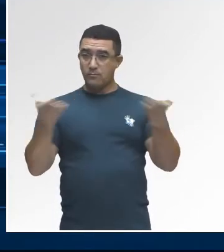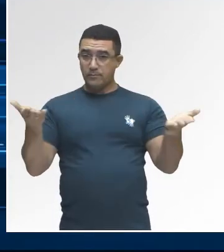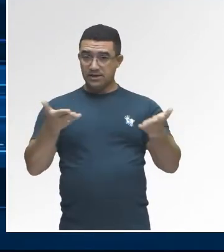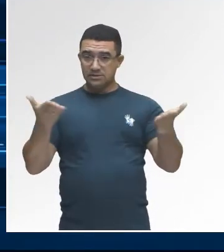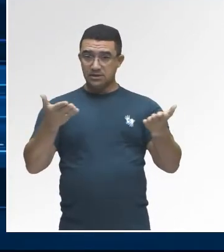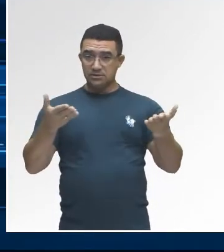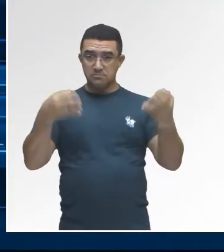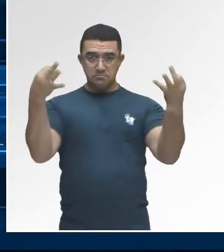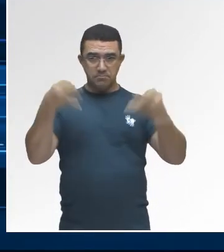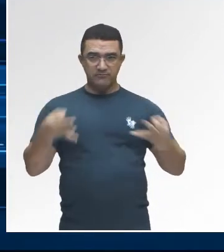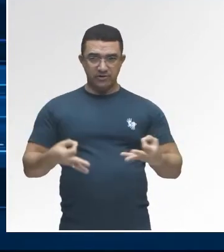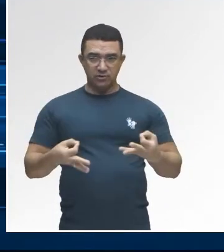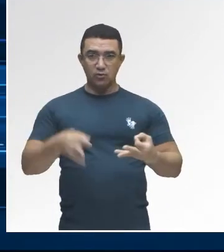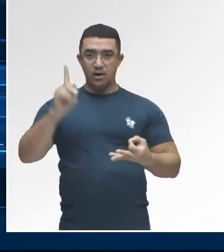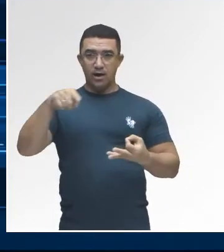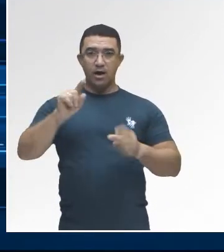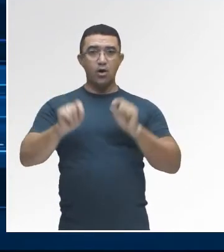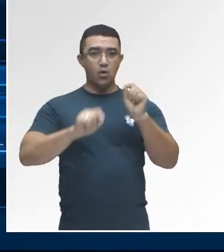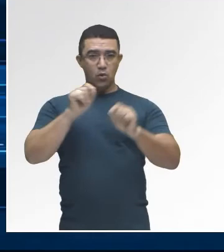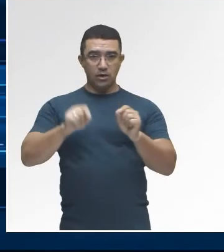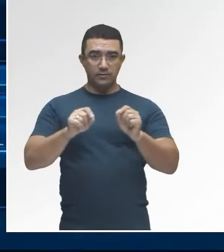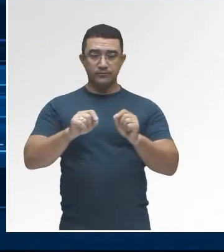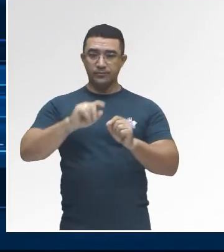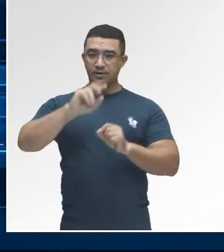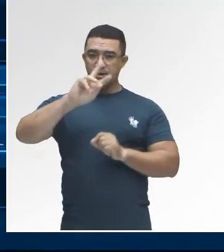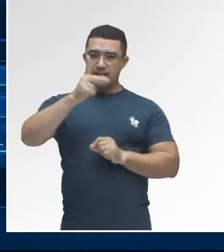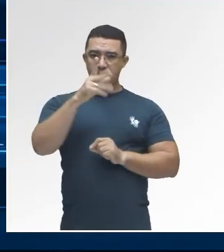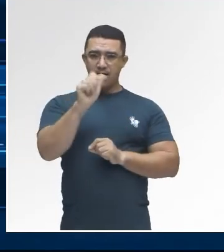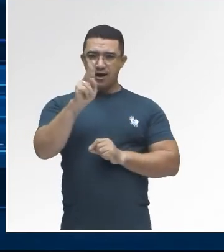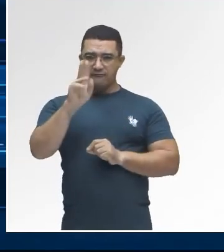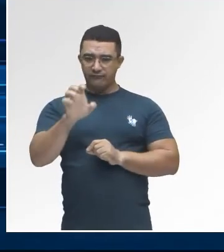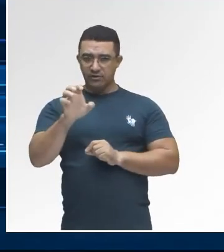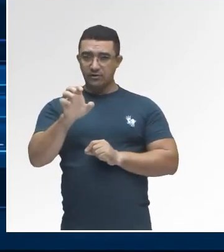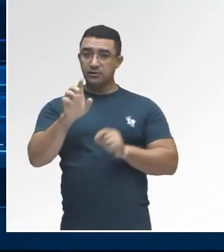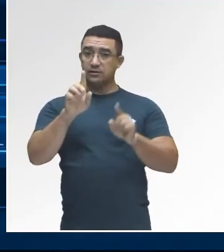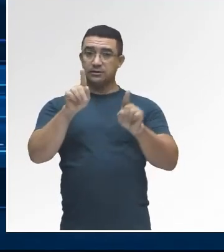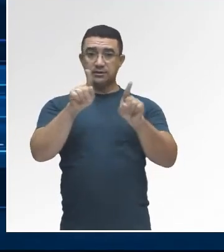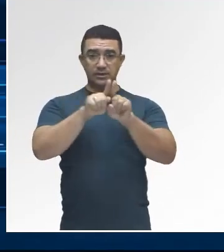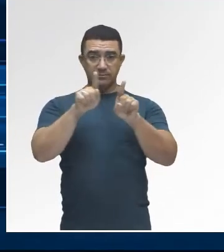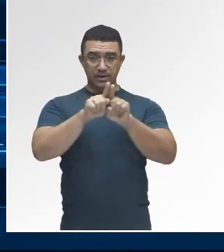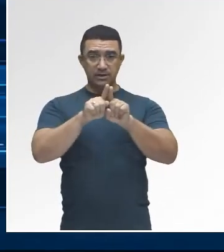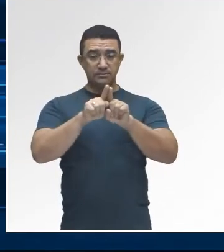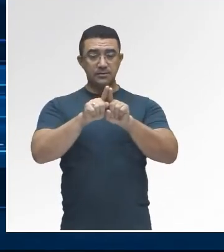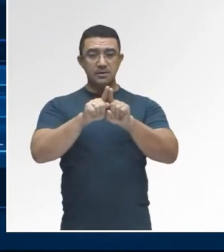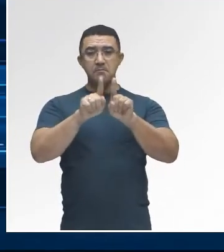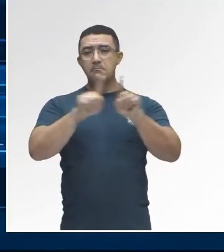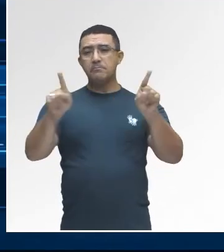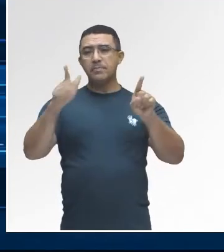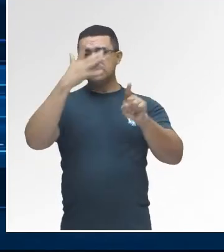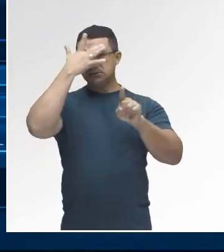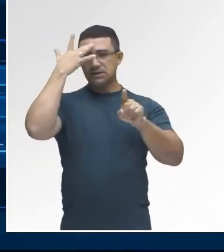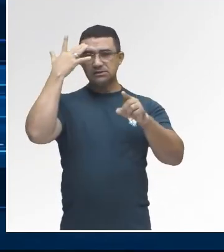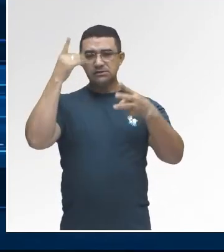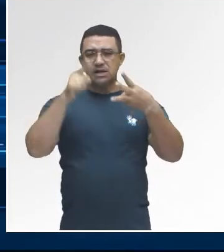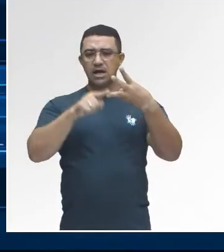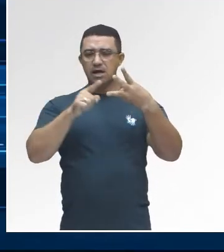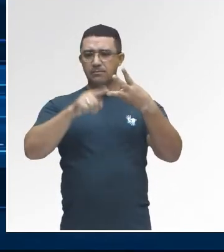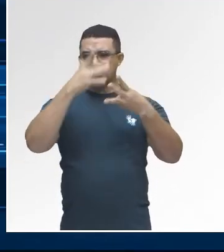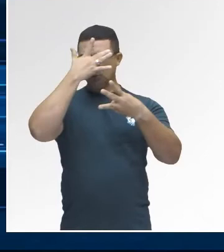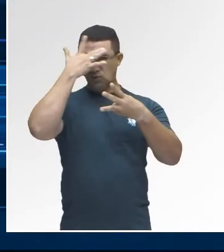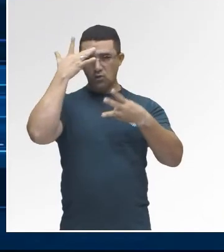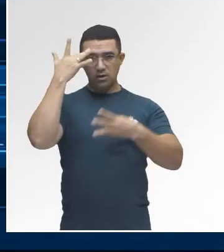have. Para as demais pessoas, você vai utilizar o have. Agora, para a terceira pessoa do singular, é o